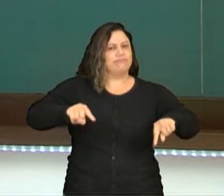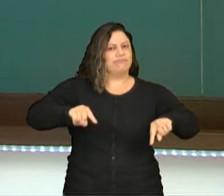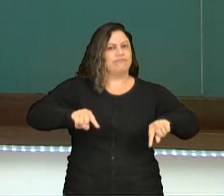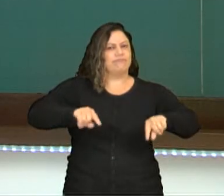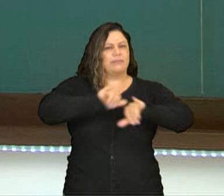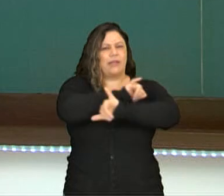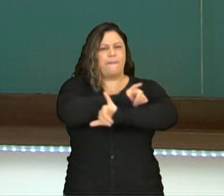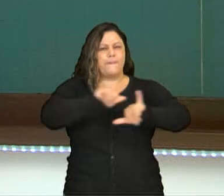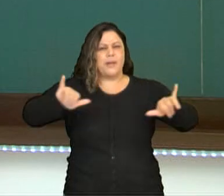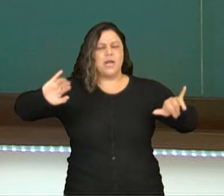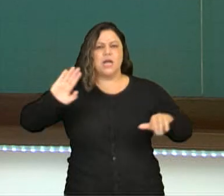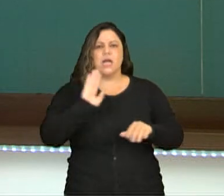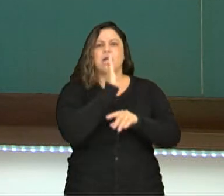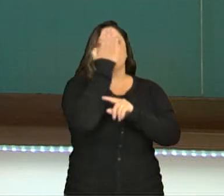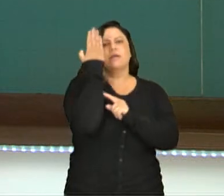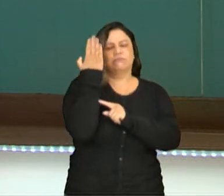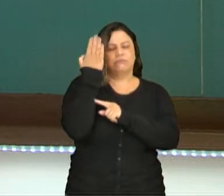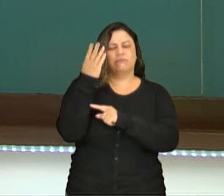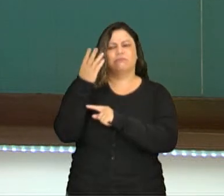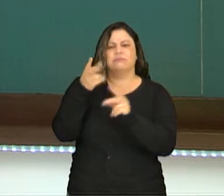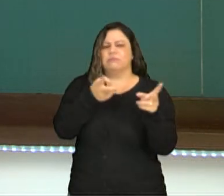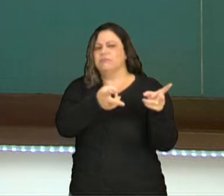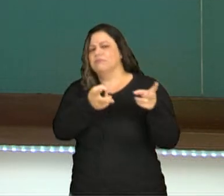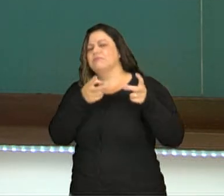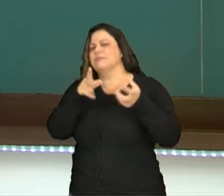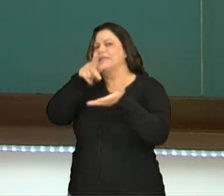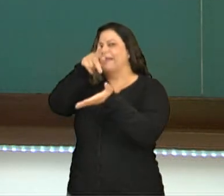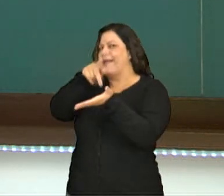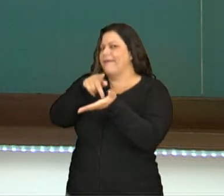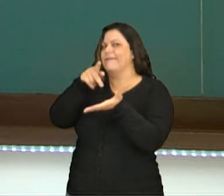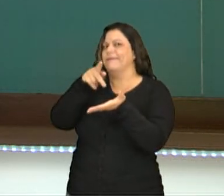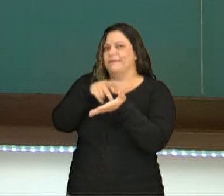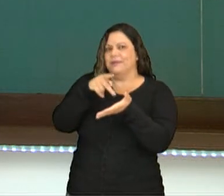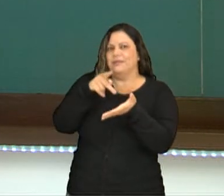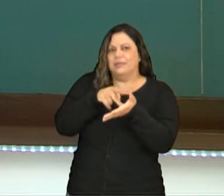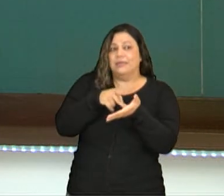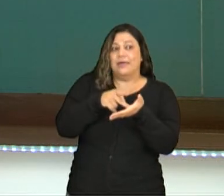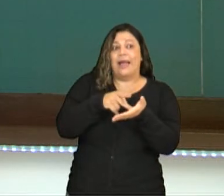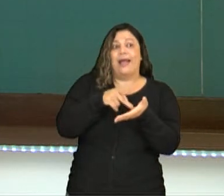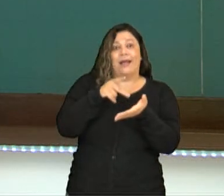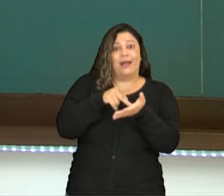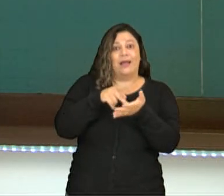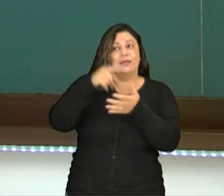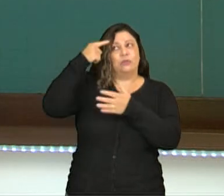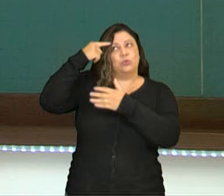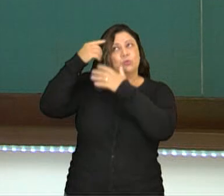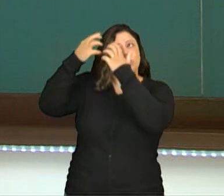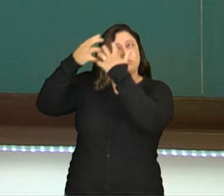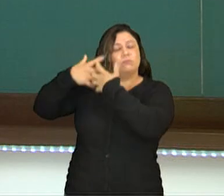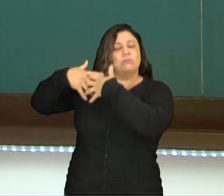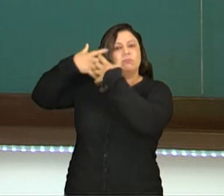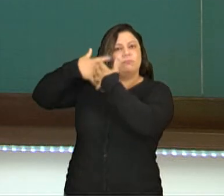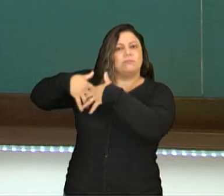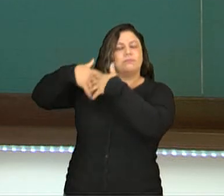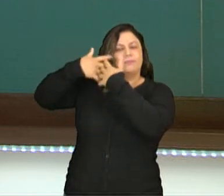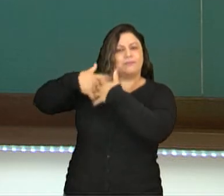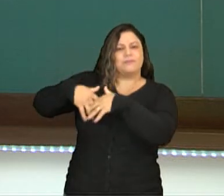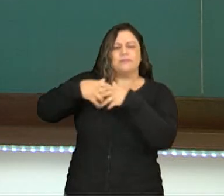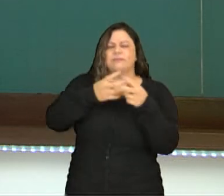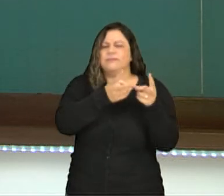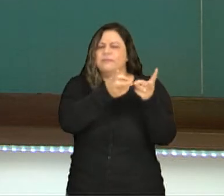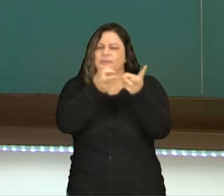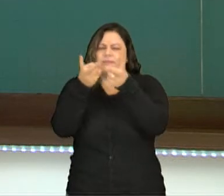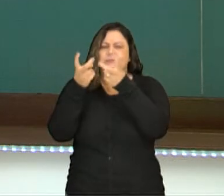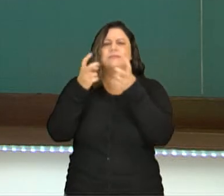a percepção de que a verdade ela vai ser racional e vai ser